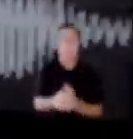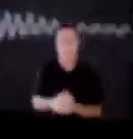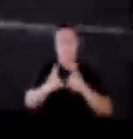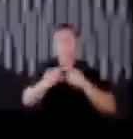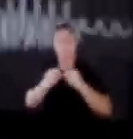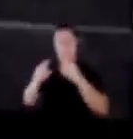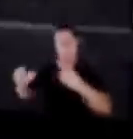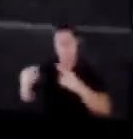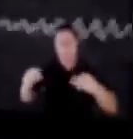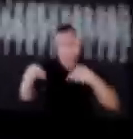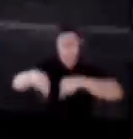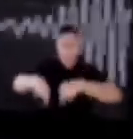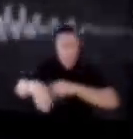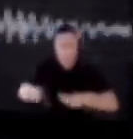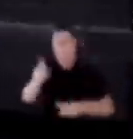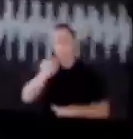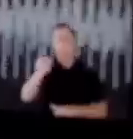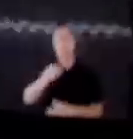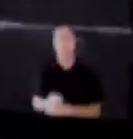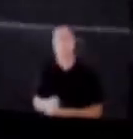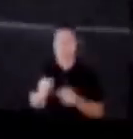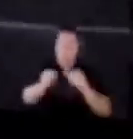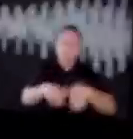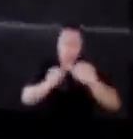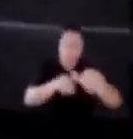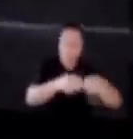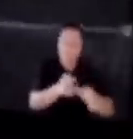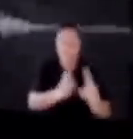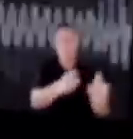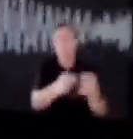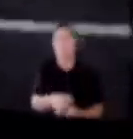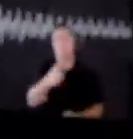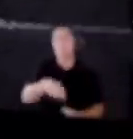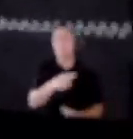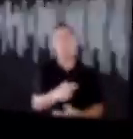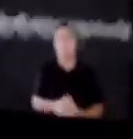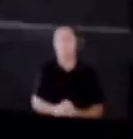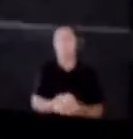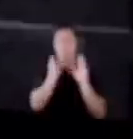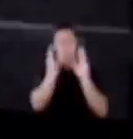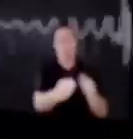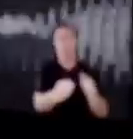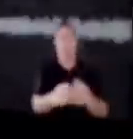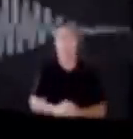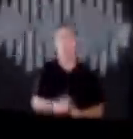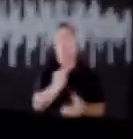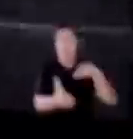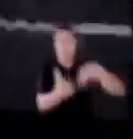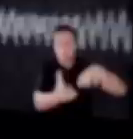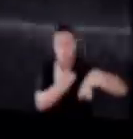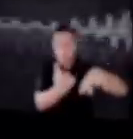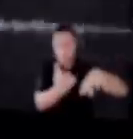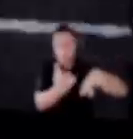o nosso destino o nosso ponto a nossa parada tá não sofrendo do Congresso mas é